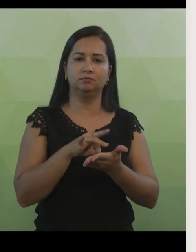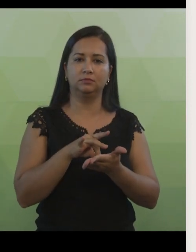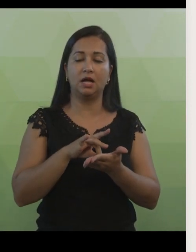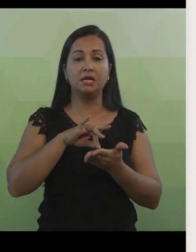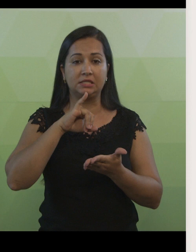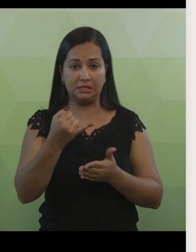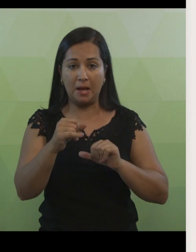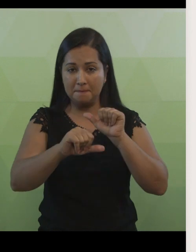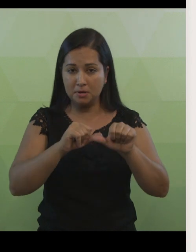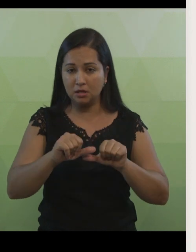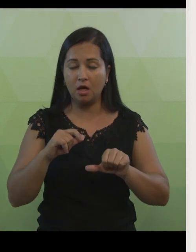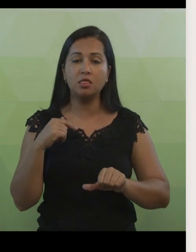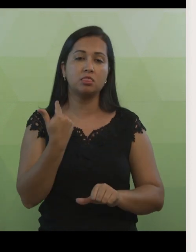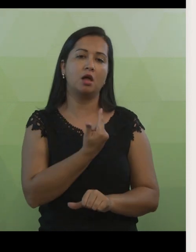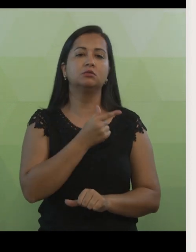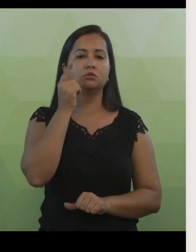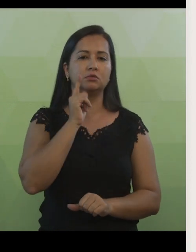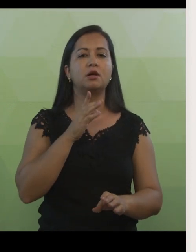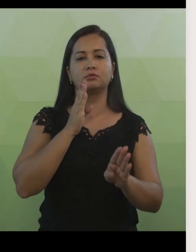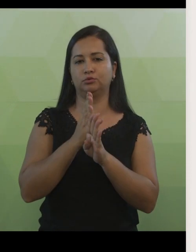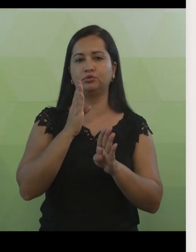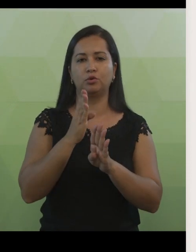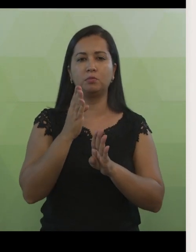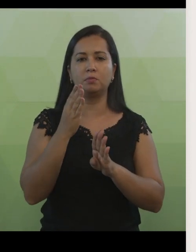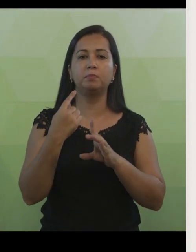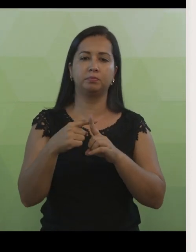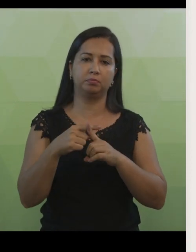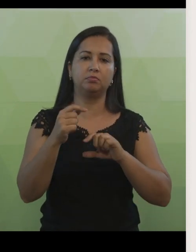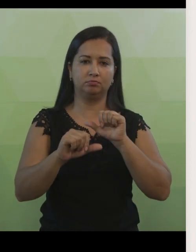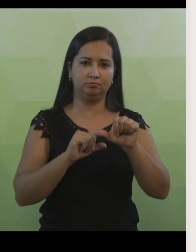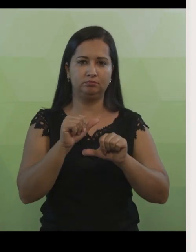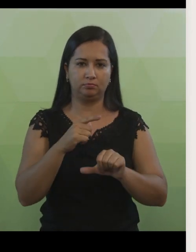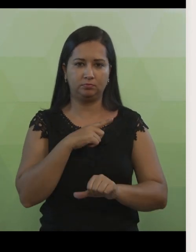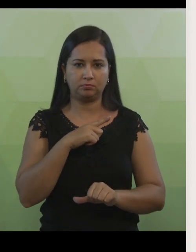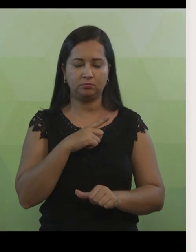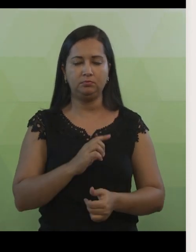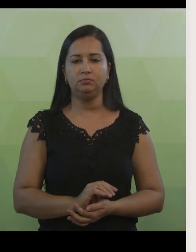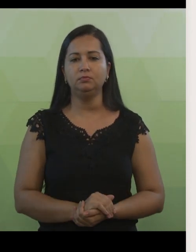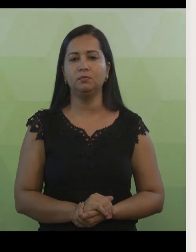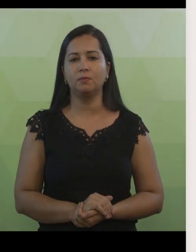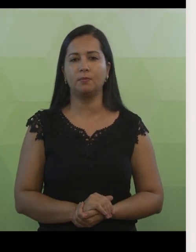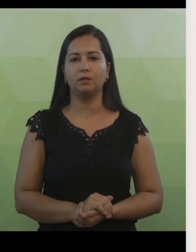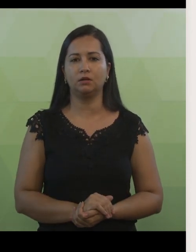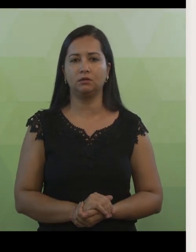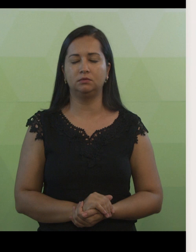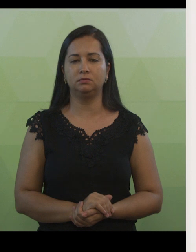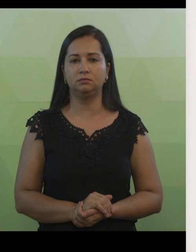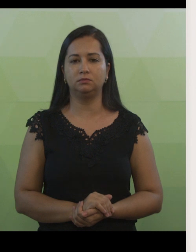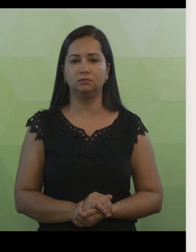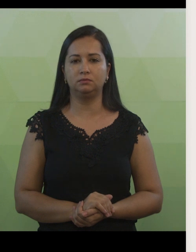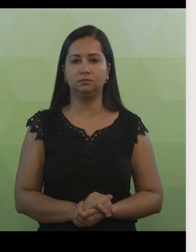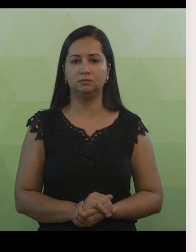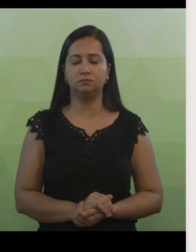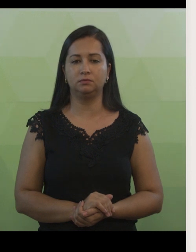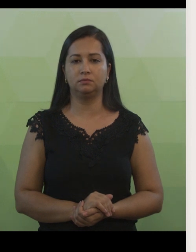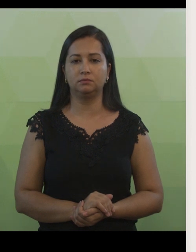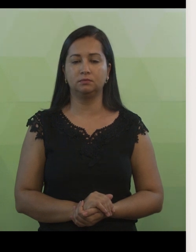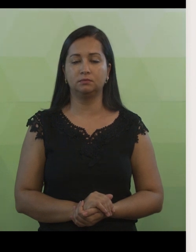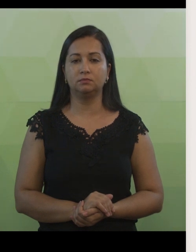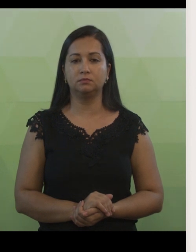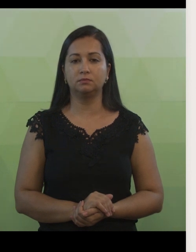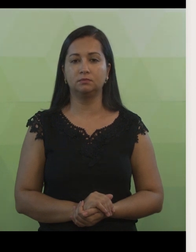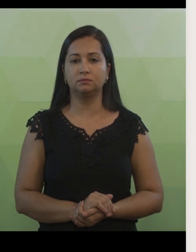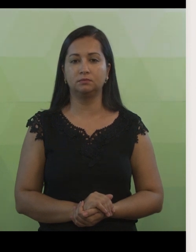de descobrir que isso foi alterado. Já assim, continuando utilizando a